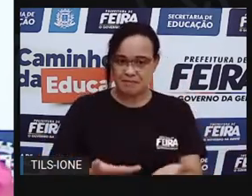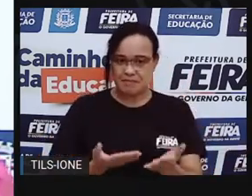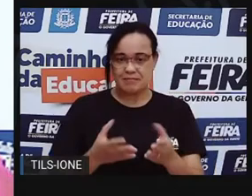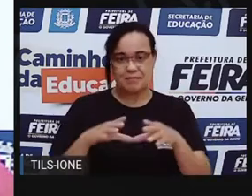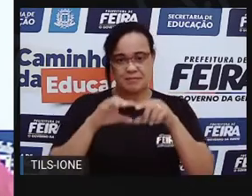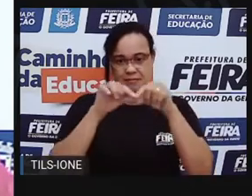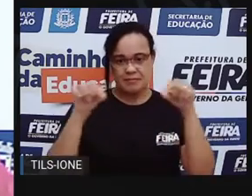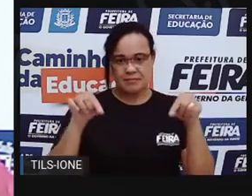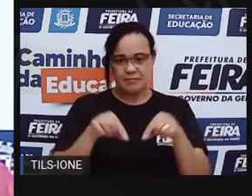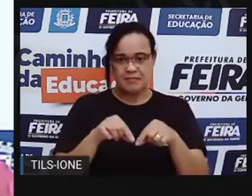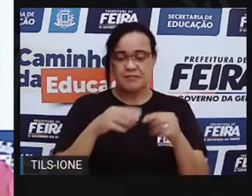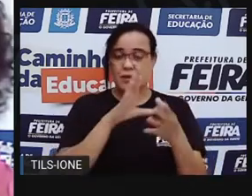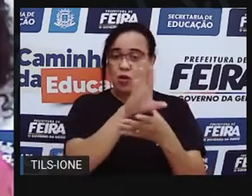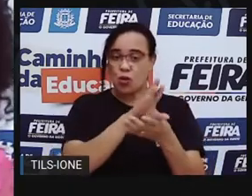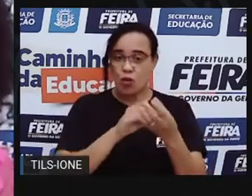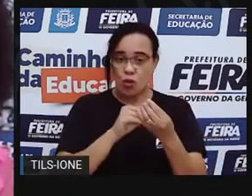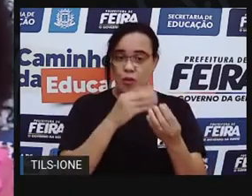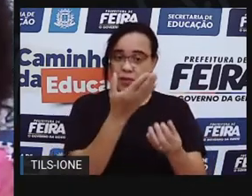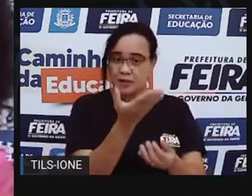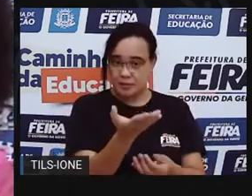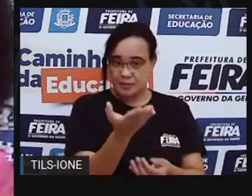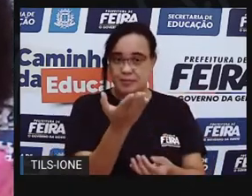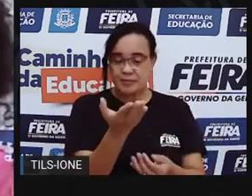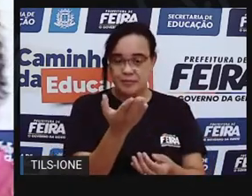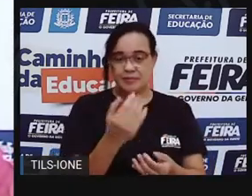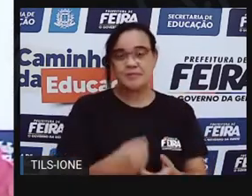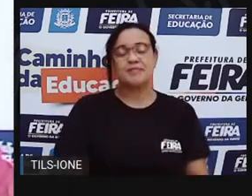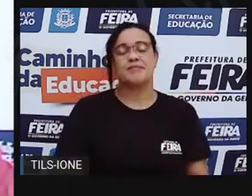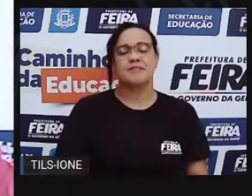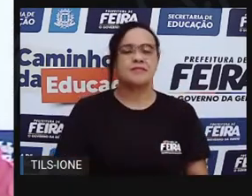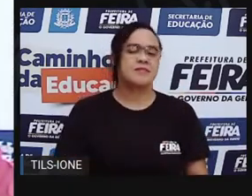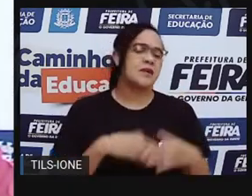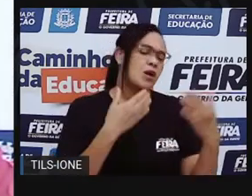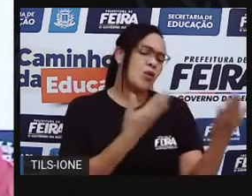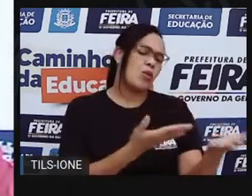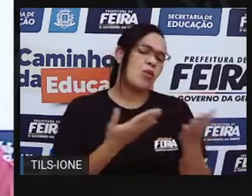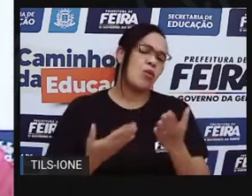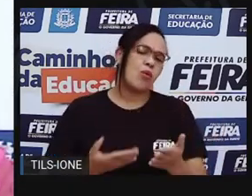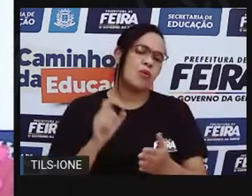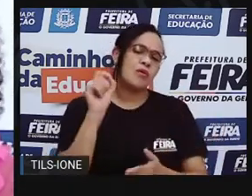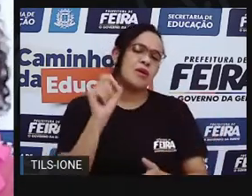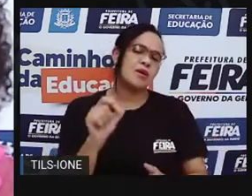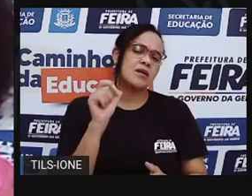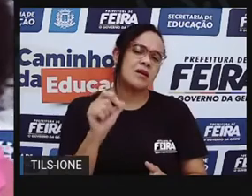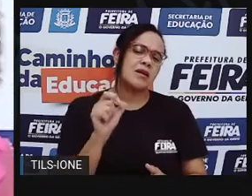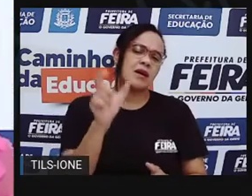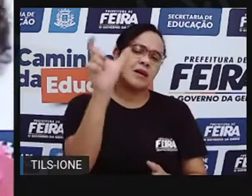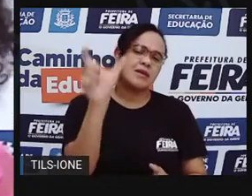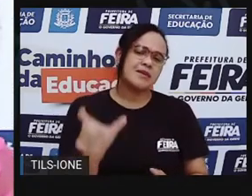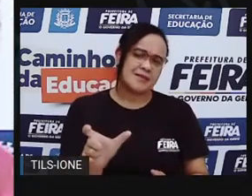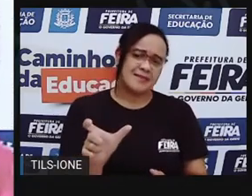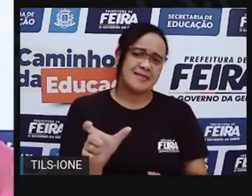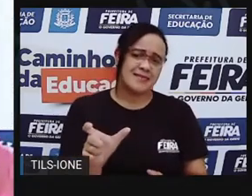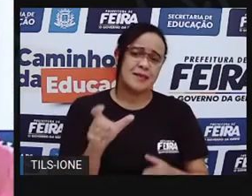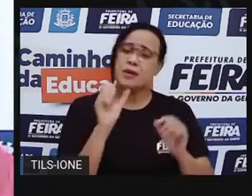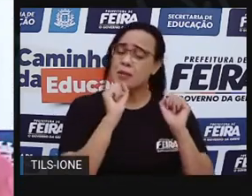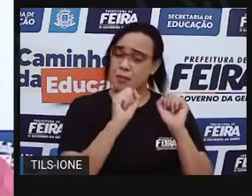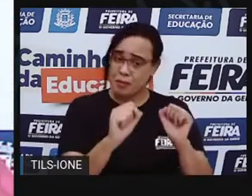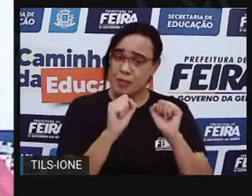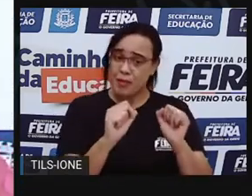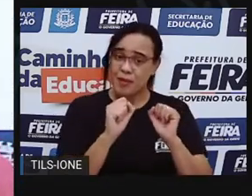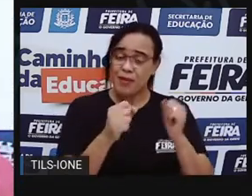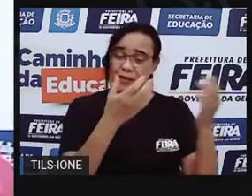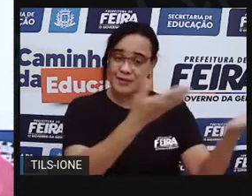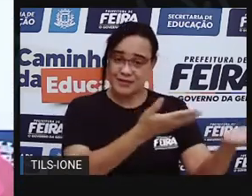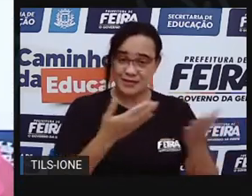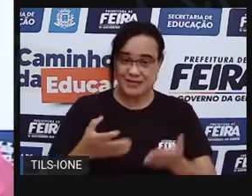aqui. Vai ser só, a gente vai convidar quem? Eu posso convidar a Proci para ir na minha casa? Eu vou convidar a Proci para ir na